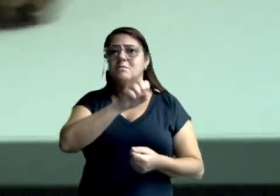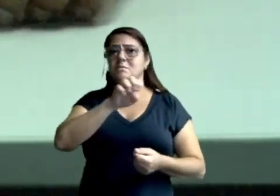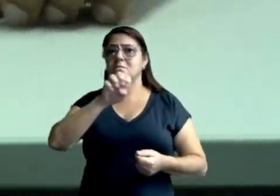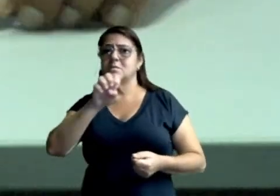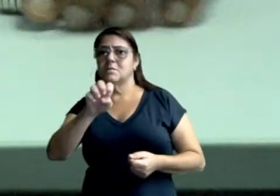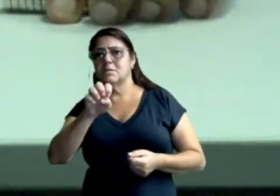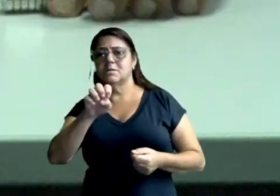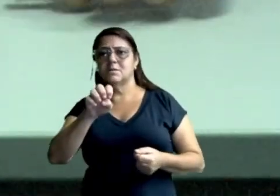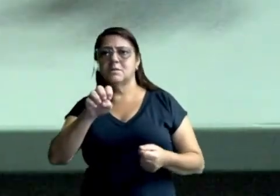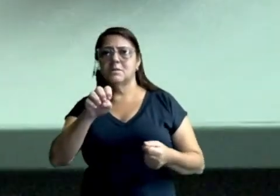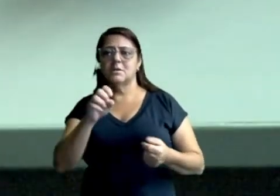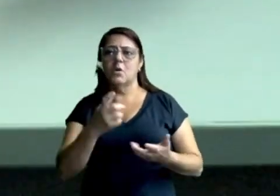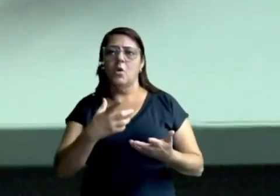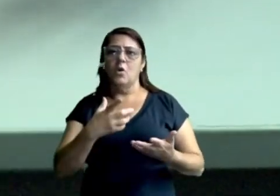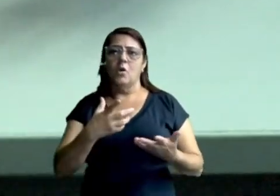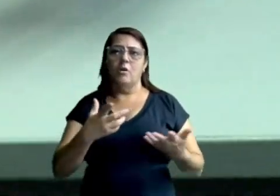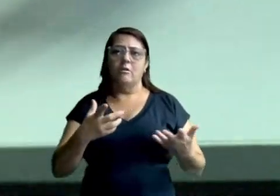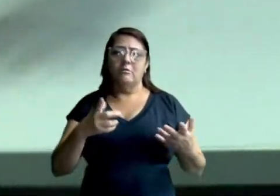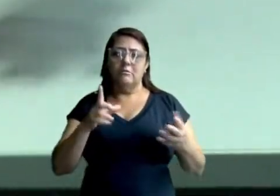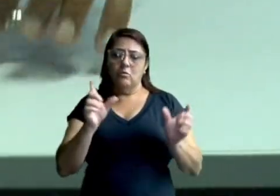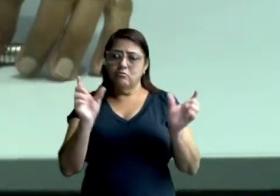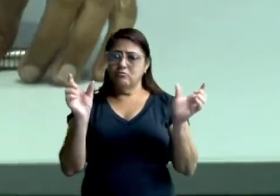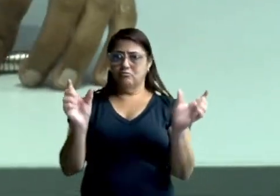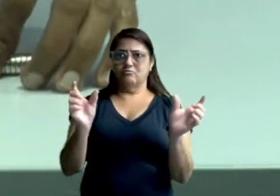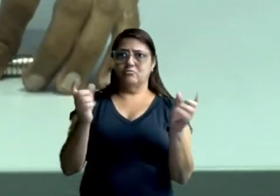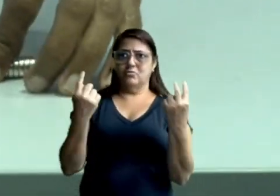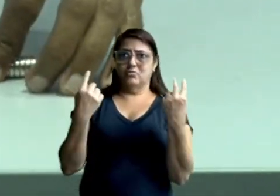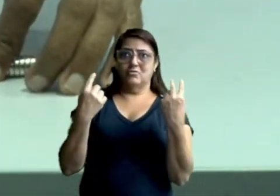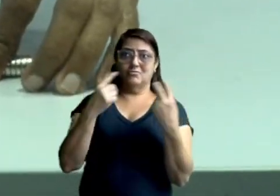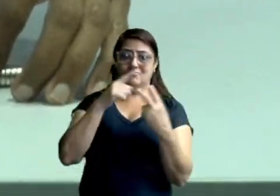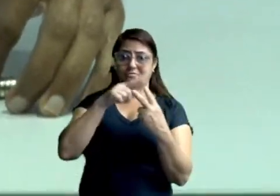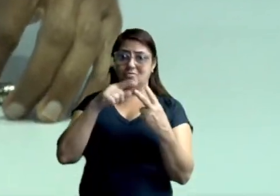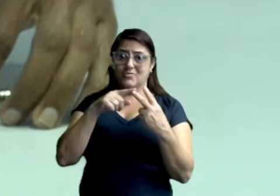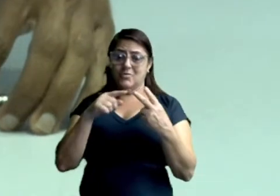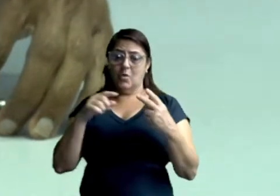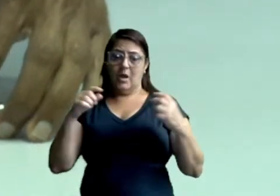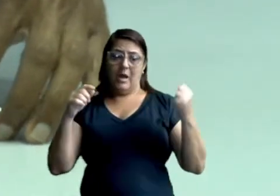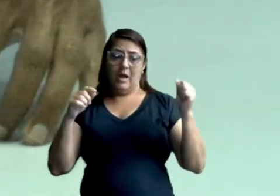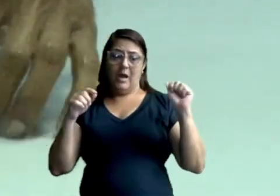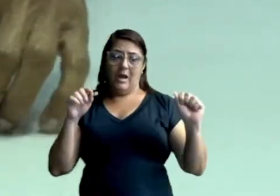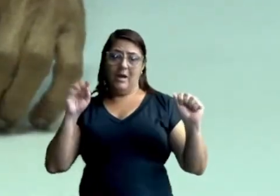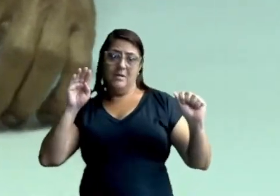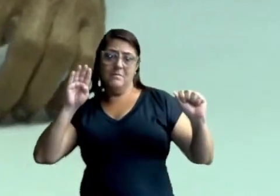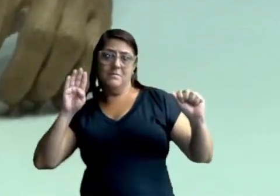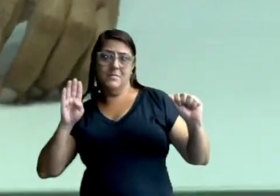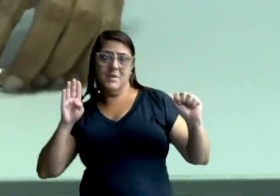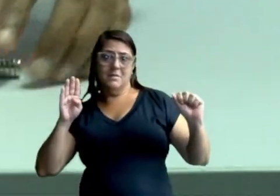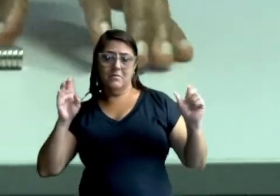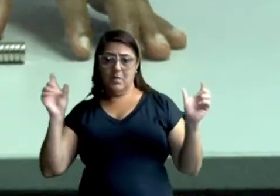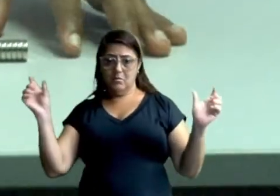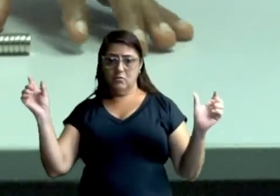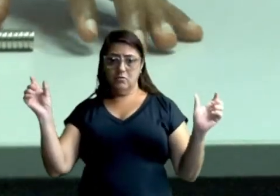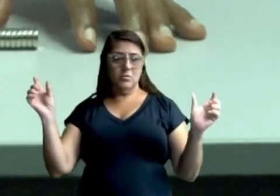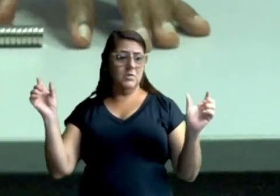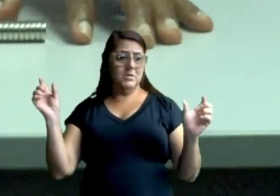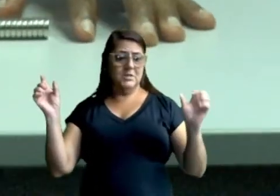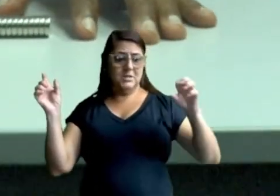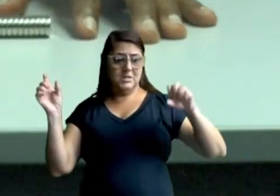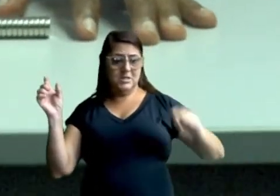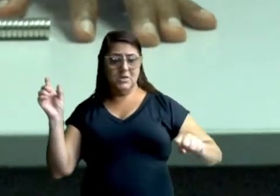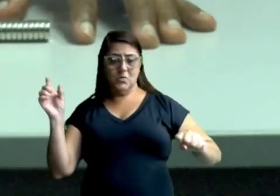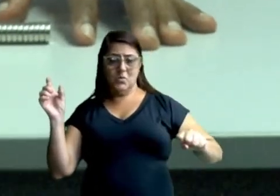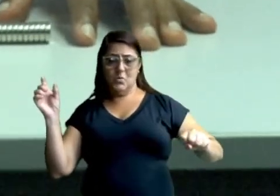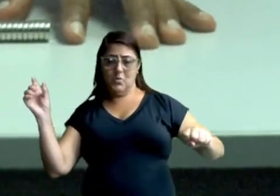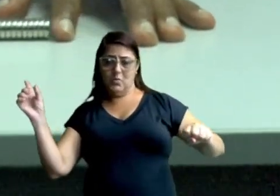vamos supor aqui, se esse corpo A, ele vai atrair o corpo B, então, com a mesma intensidade, tá? Vou colocar aqui.